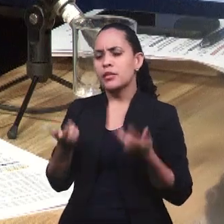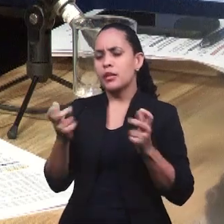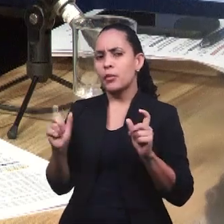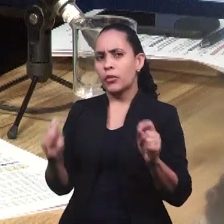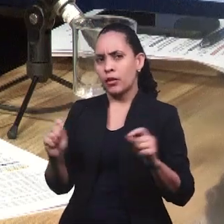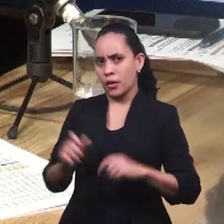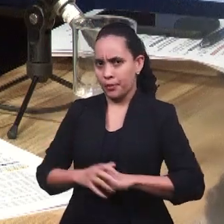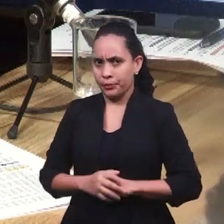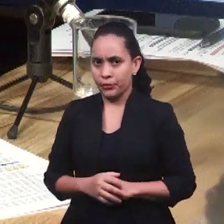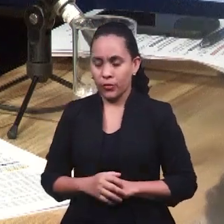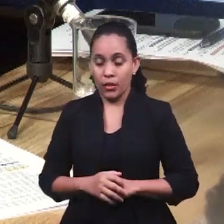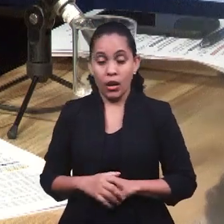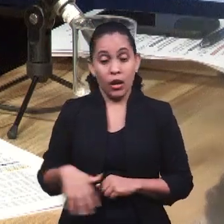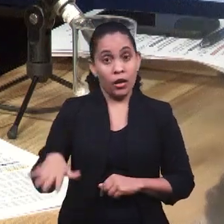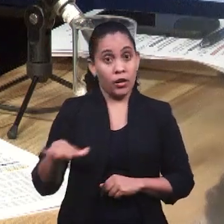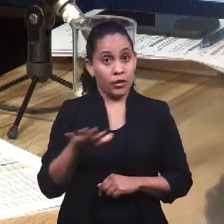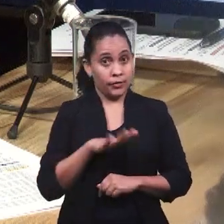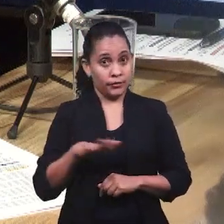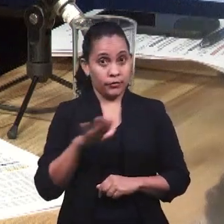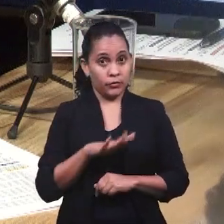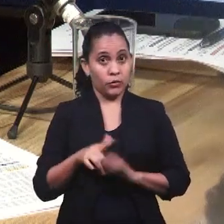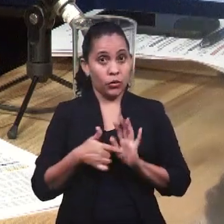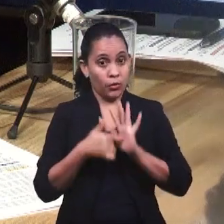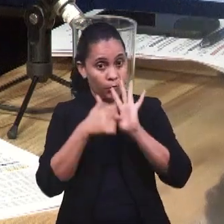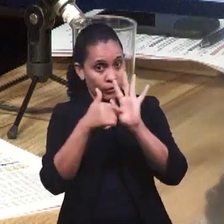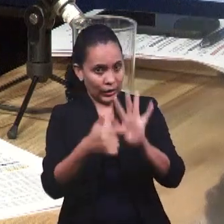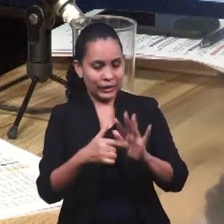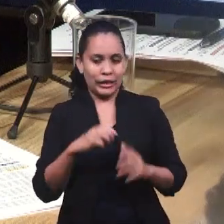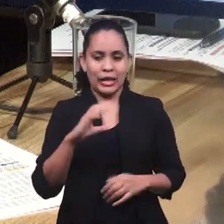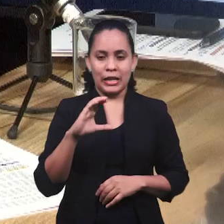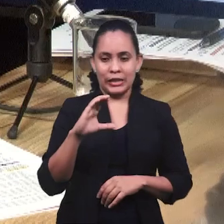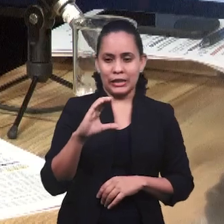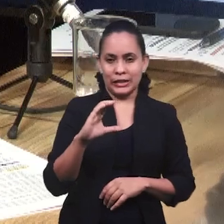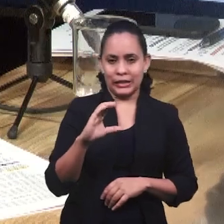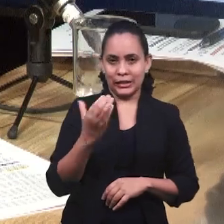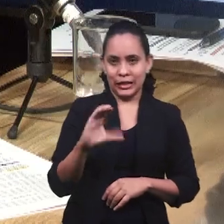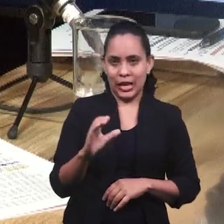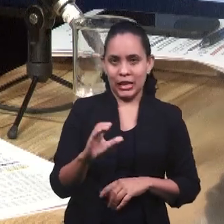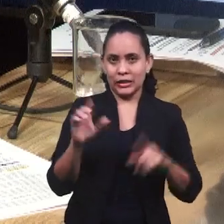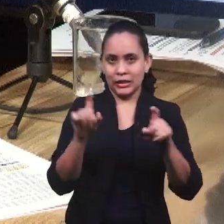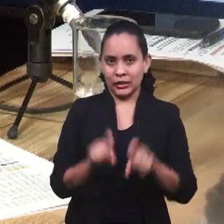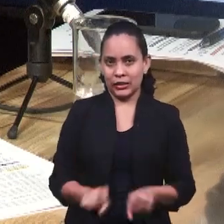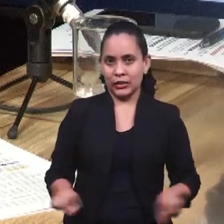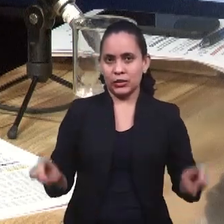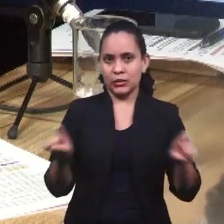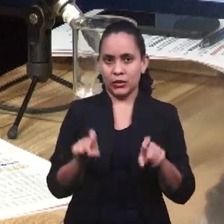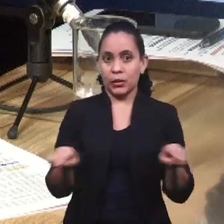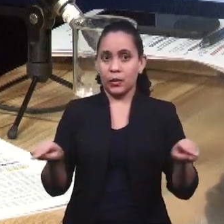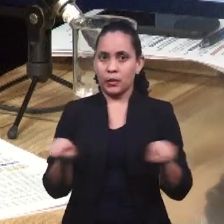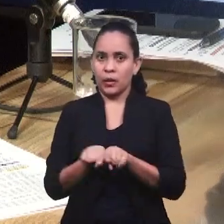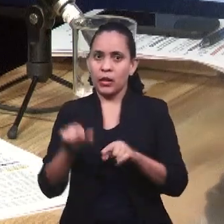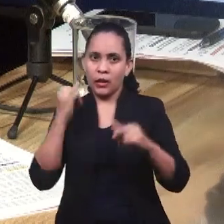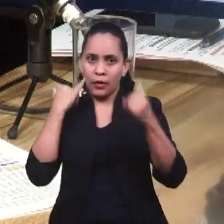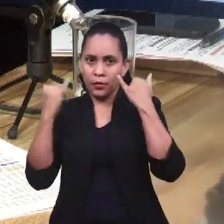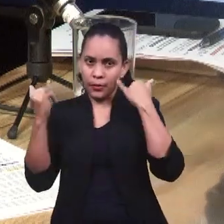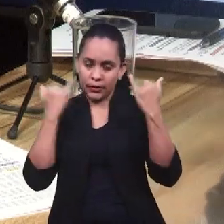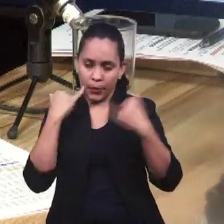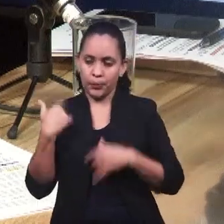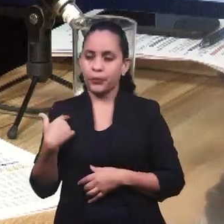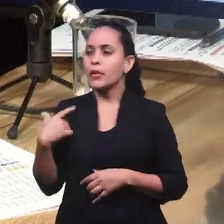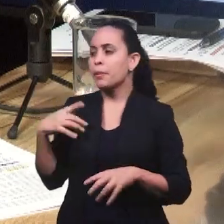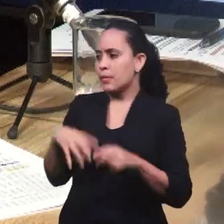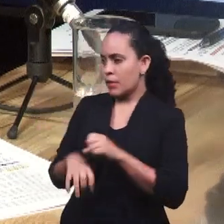viés interessante, que é a habilidade que você adquire, vamos dizer assim, de você